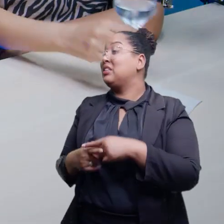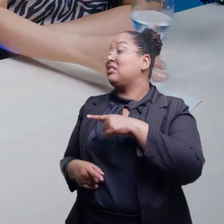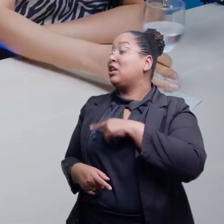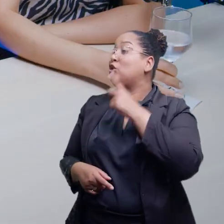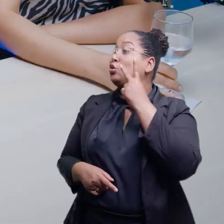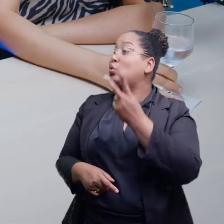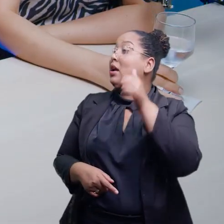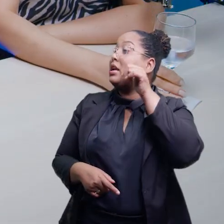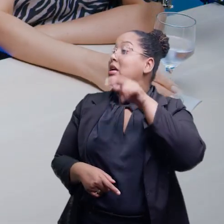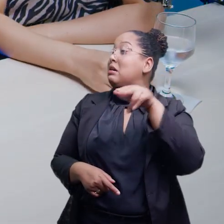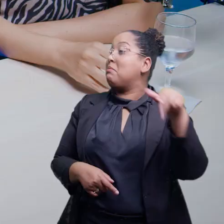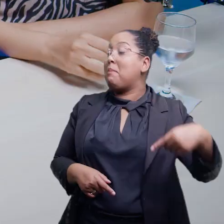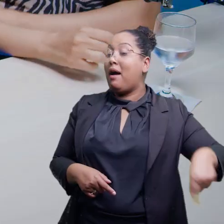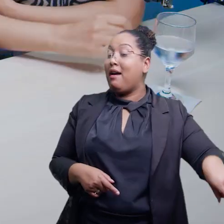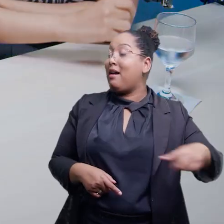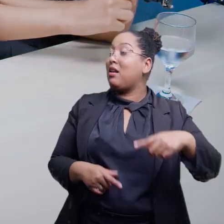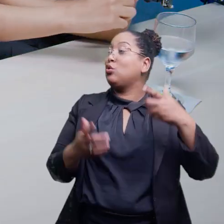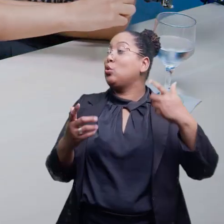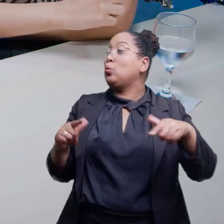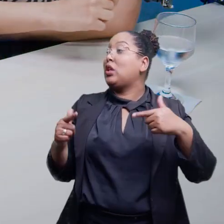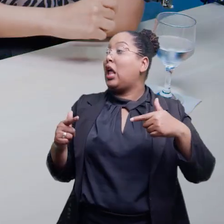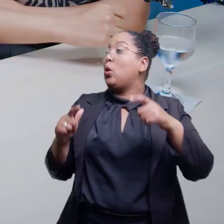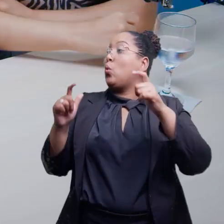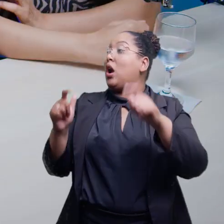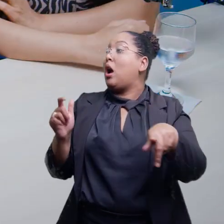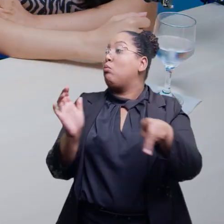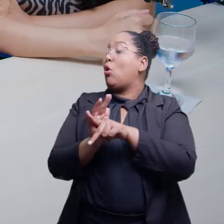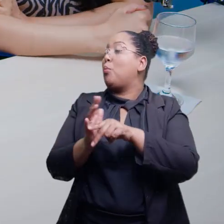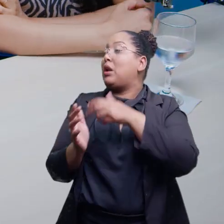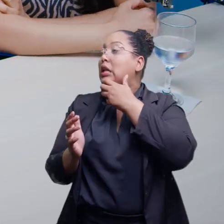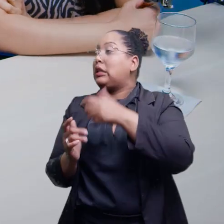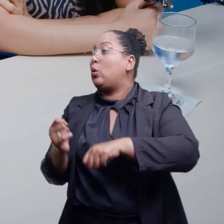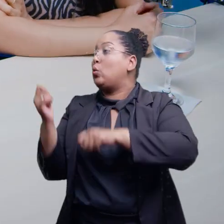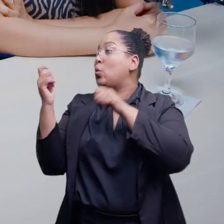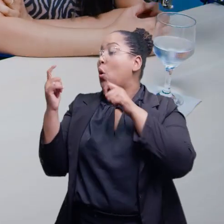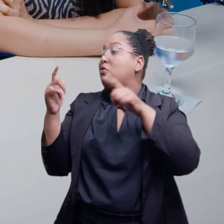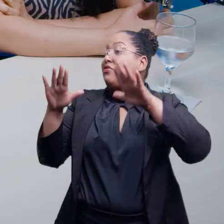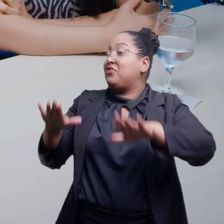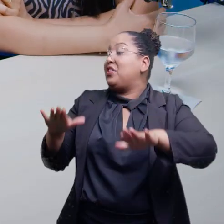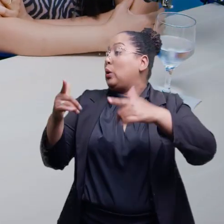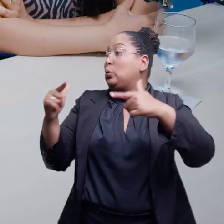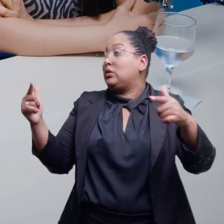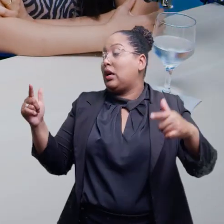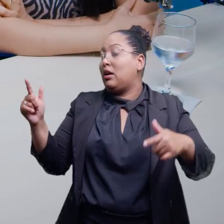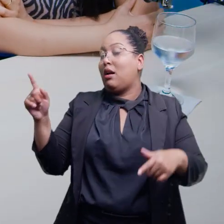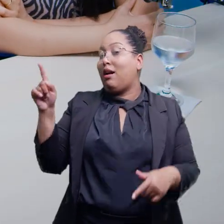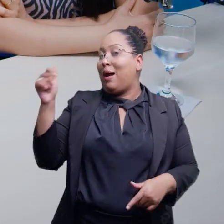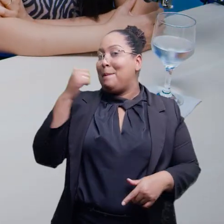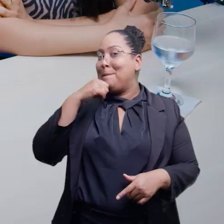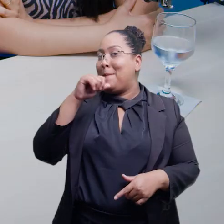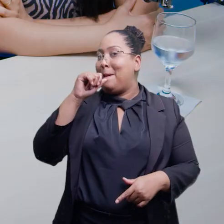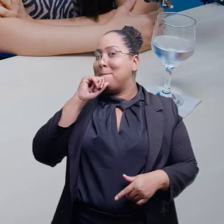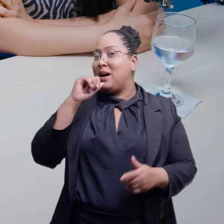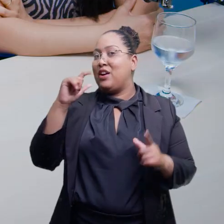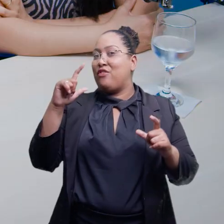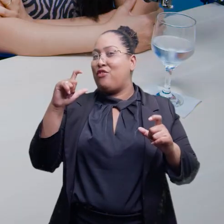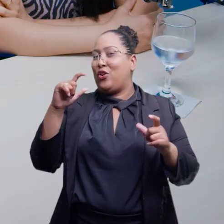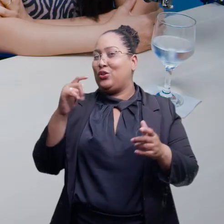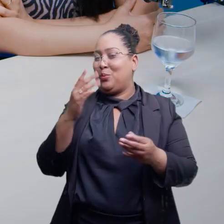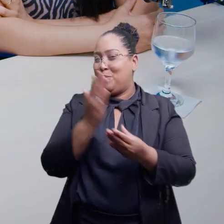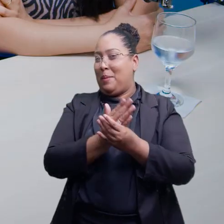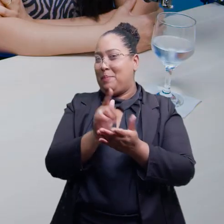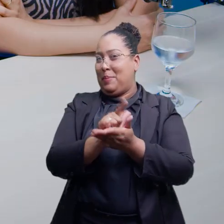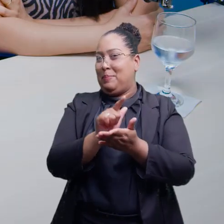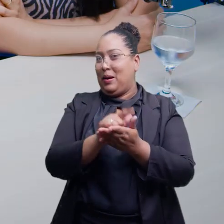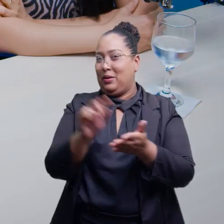a gente tem 2 irmãs e a gente não tem onde elas passarem o Natal. Que foi onde minha mãe fala que bateu o olho na minha foto, na